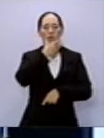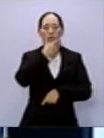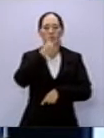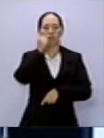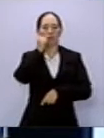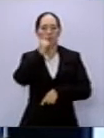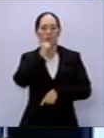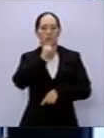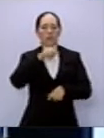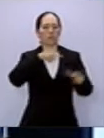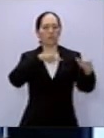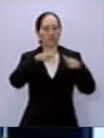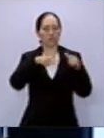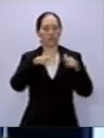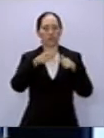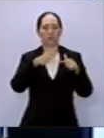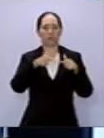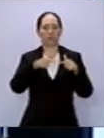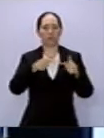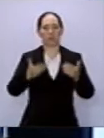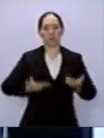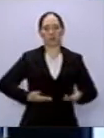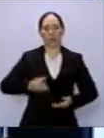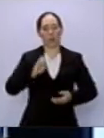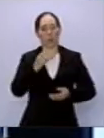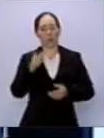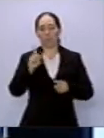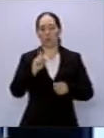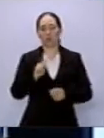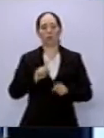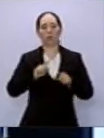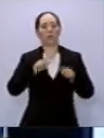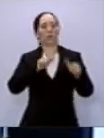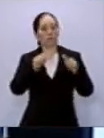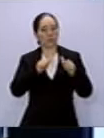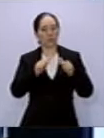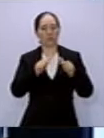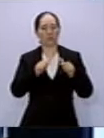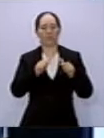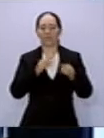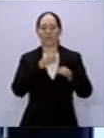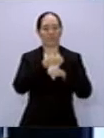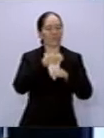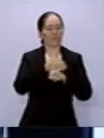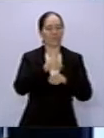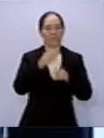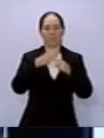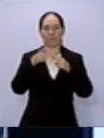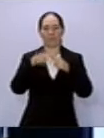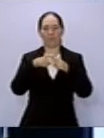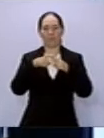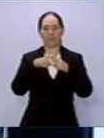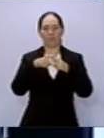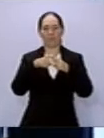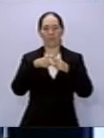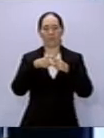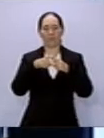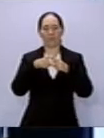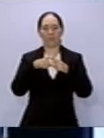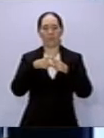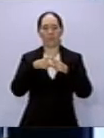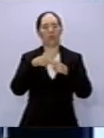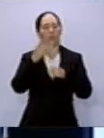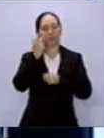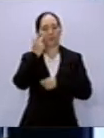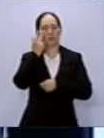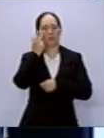fundamentalmente trabalhadores empregados ou não mas trabalhadores que não têm acesso a um médico é